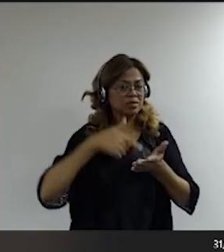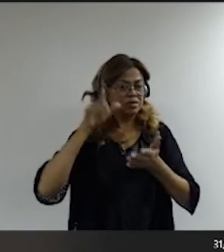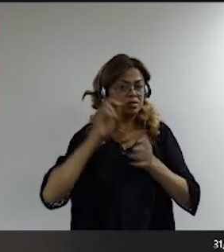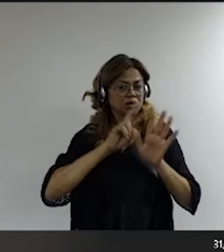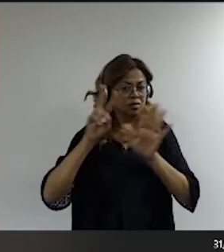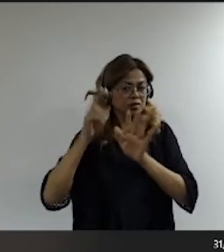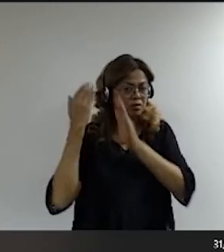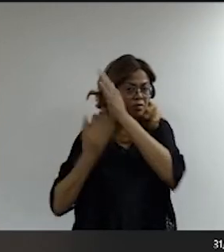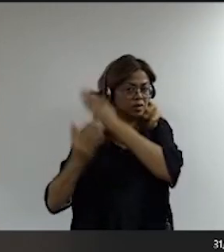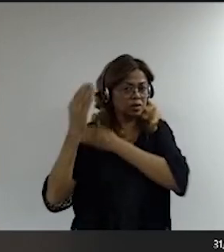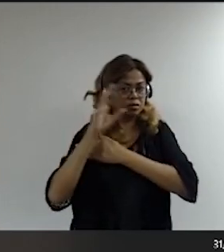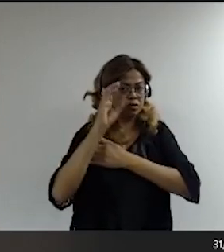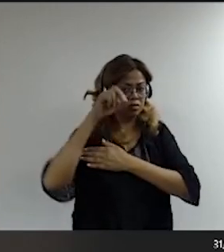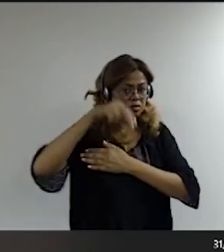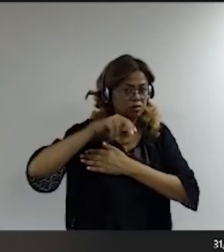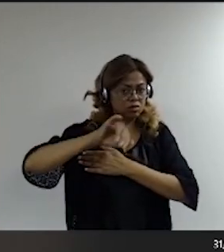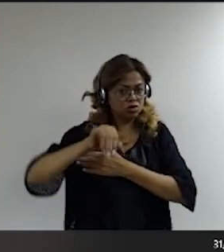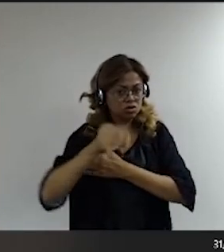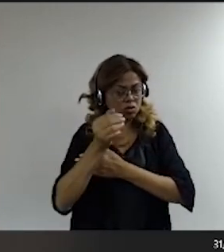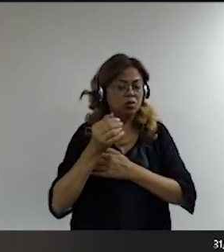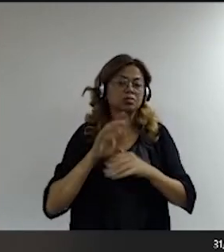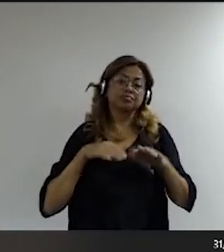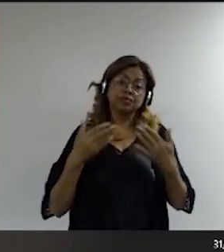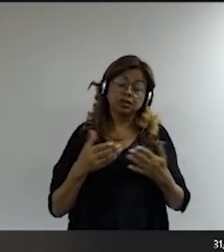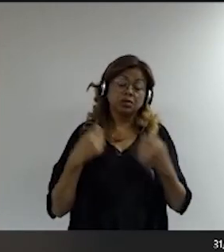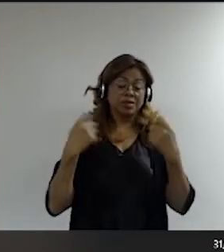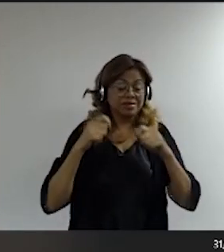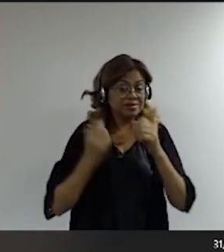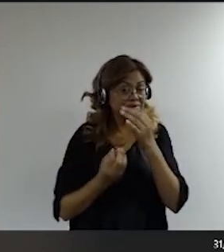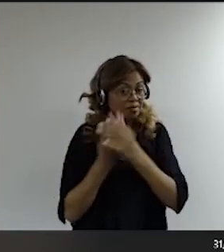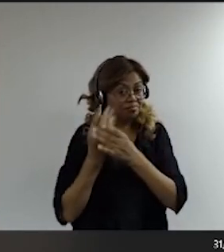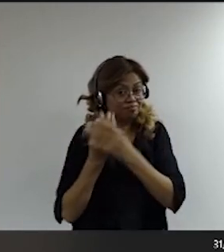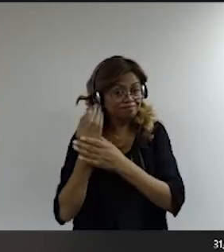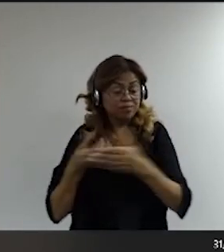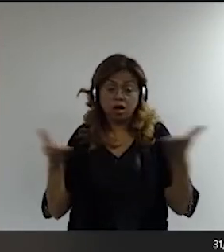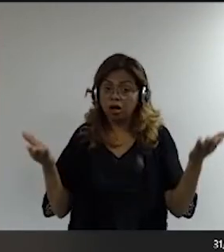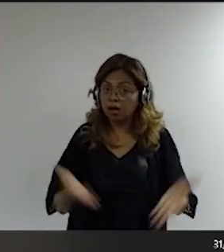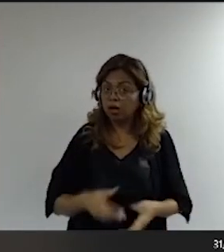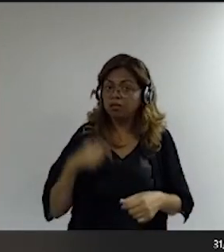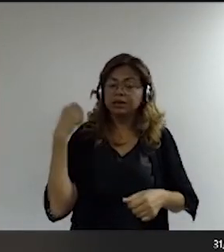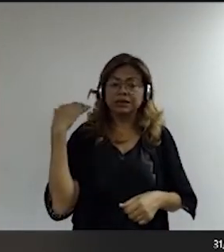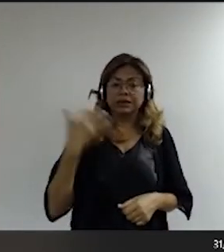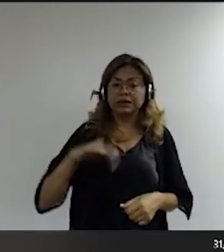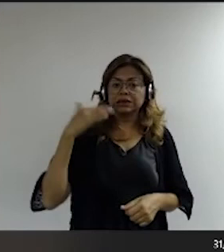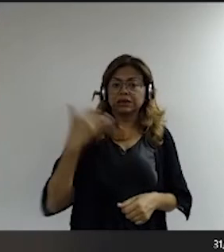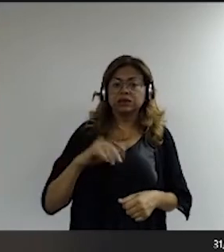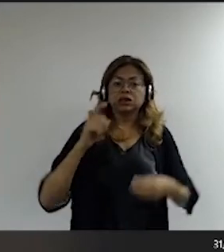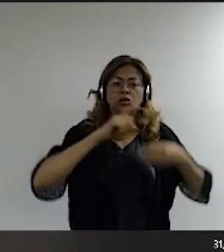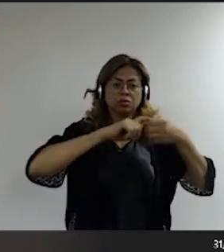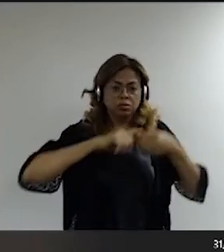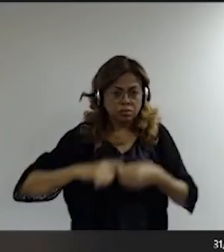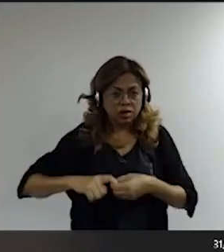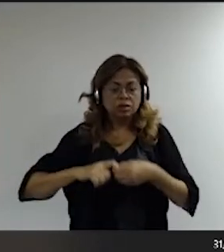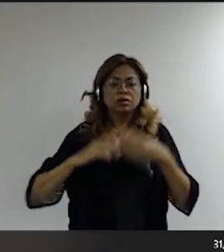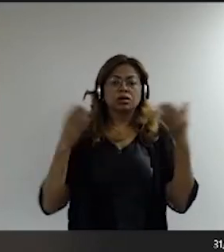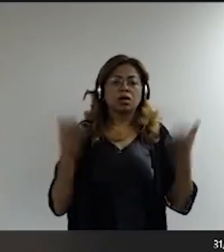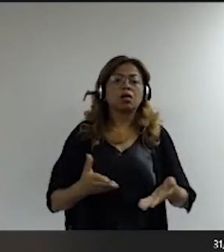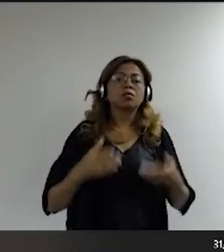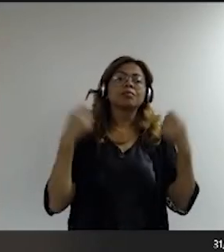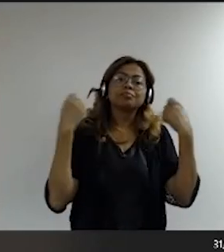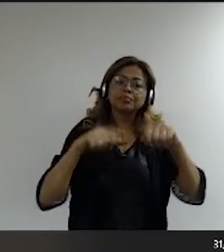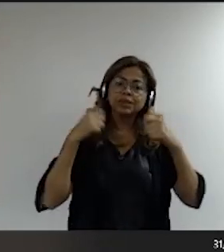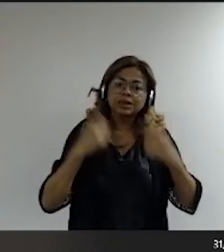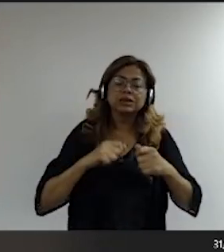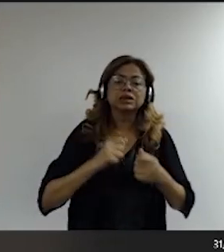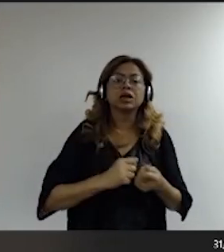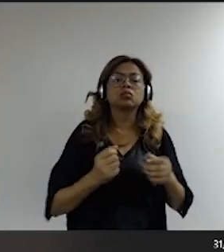Nós temos que criar, isso custa dinheiro e custa investimento, busca de parcerias. Nós temos